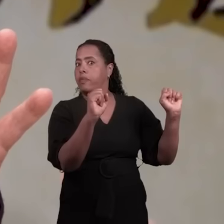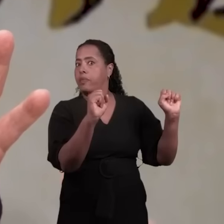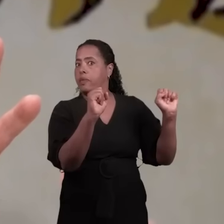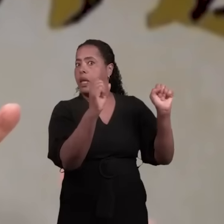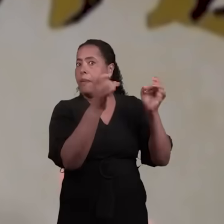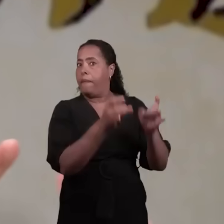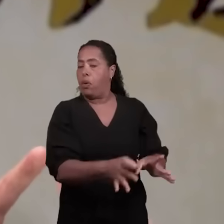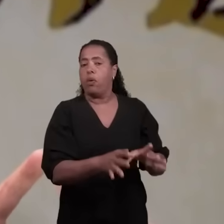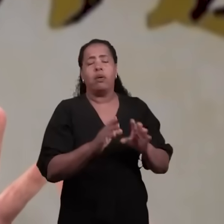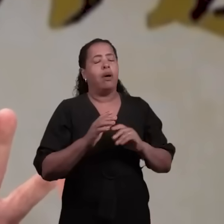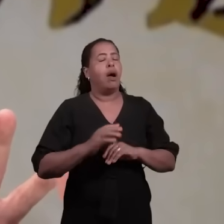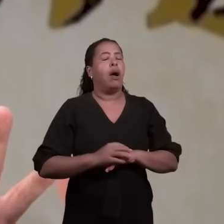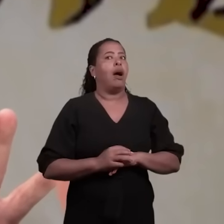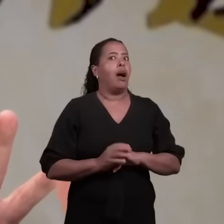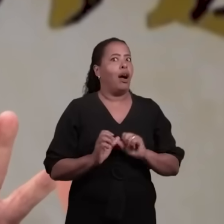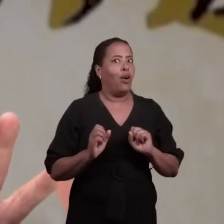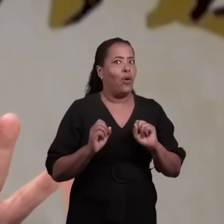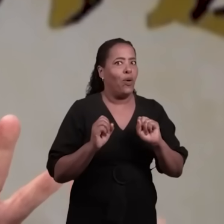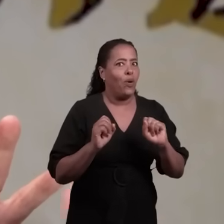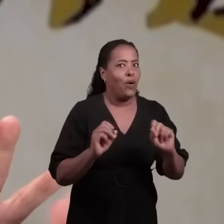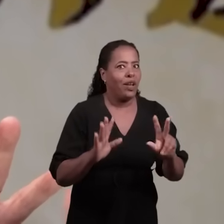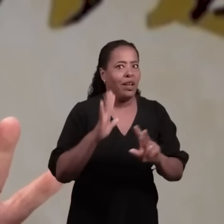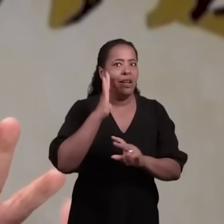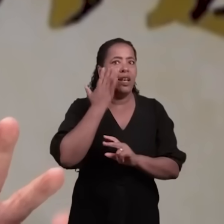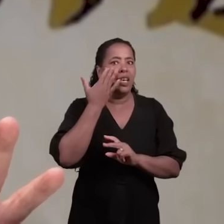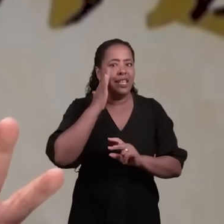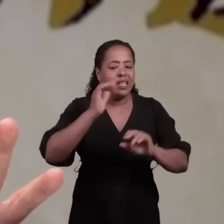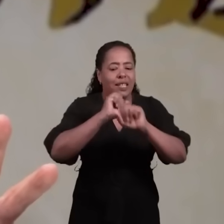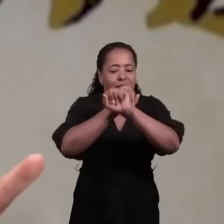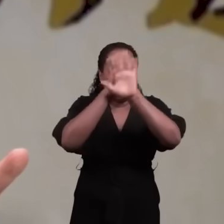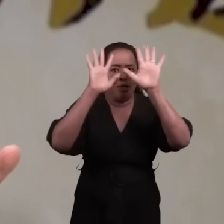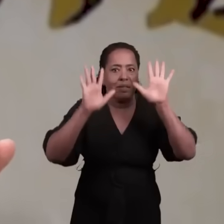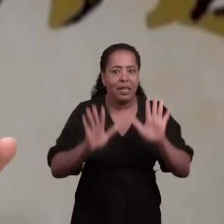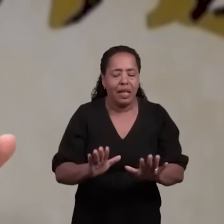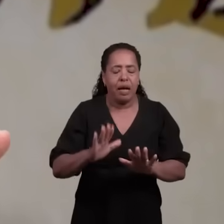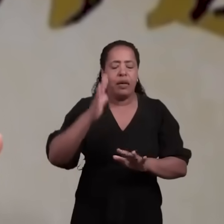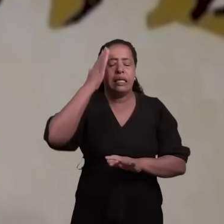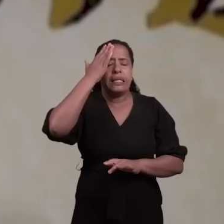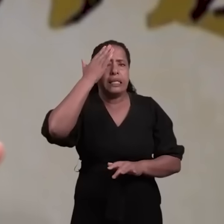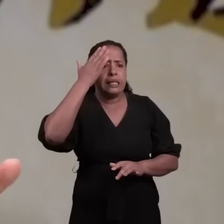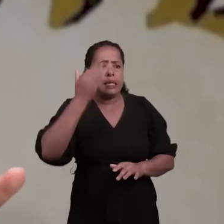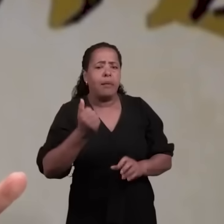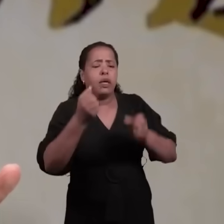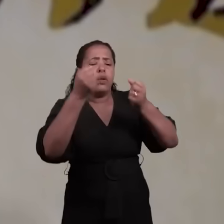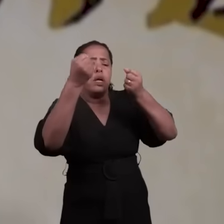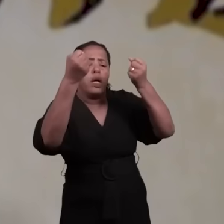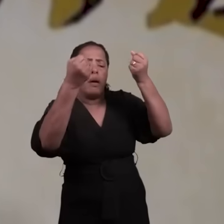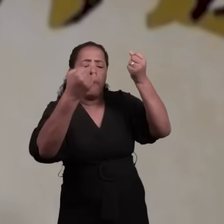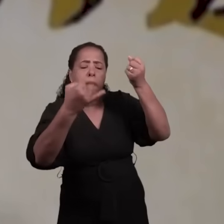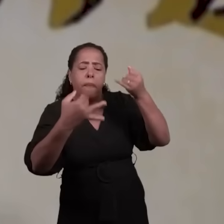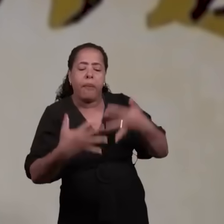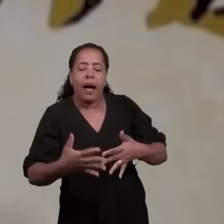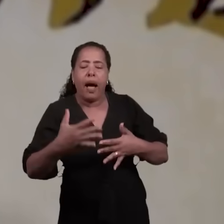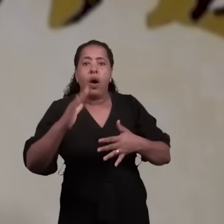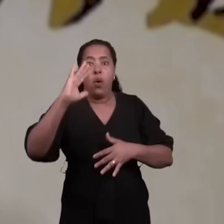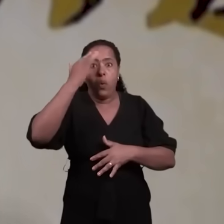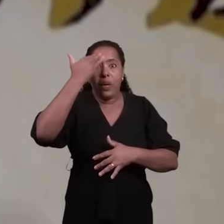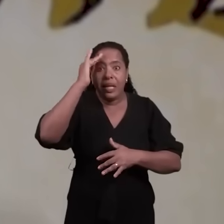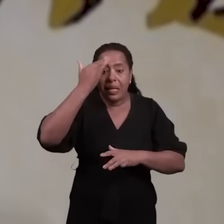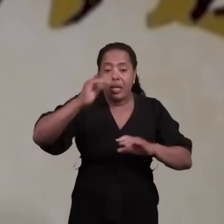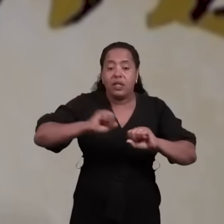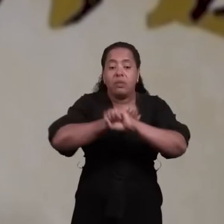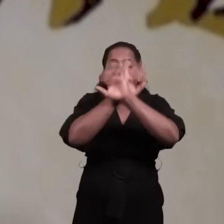religião. Então, aí ficou claro que realmente a palavra da sabedoria ali explicou, ou seja,